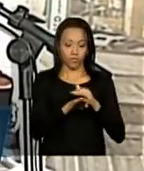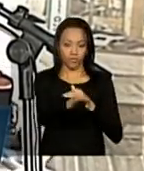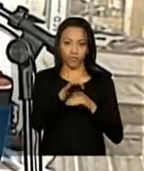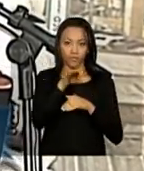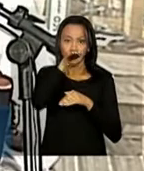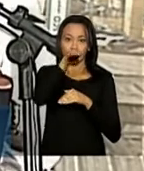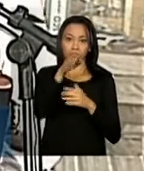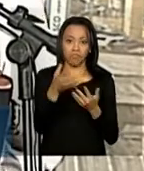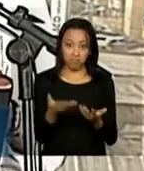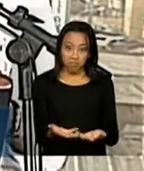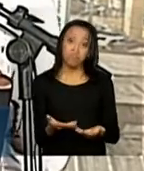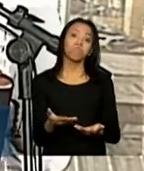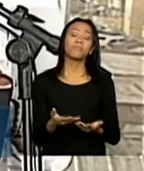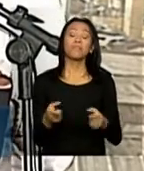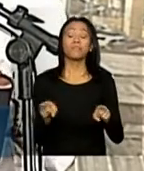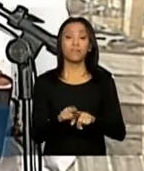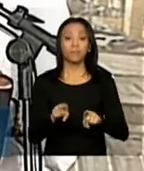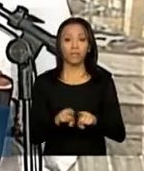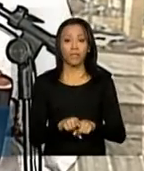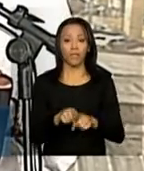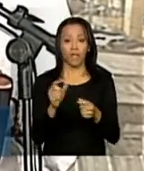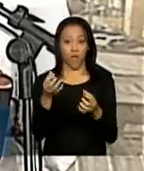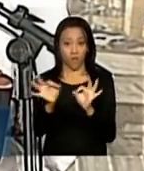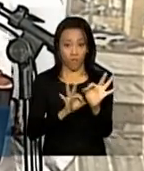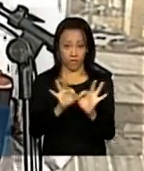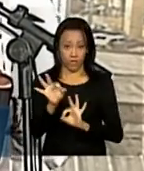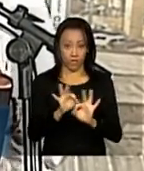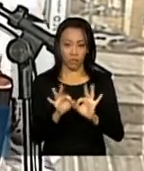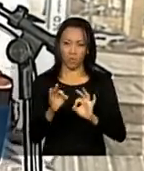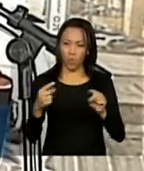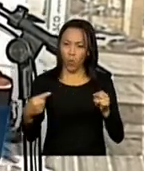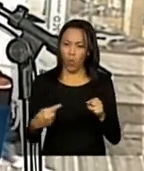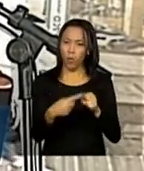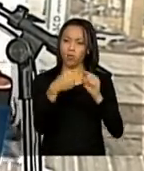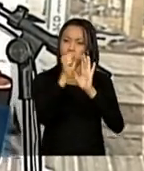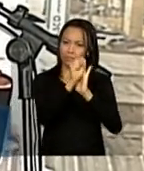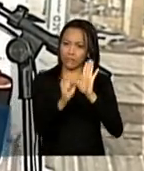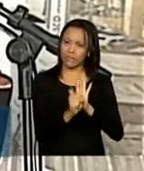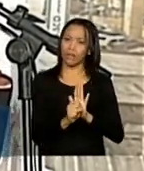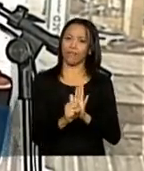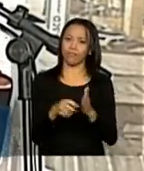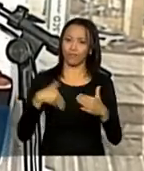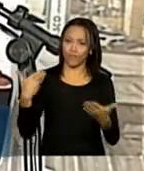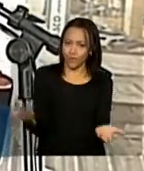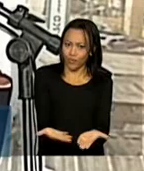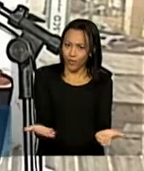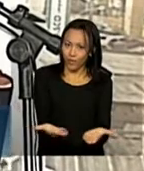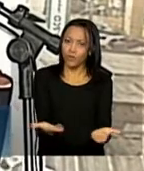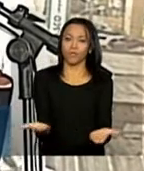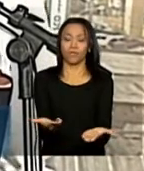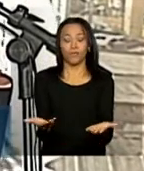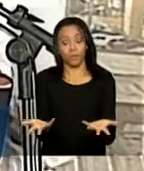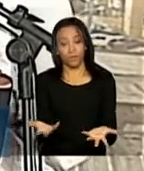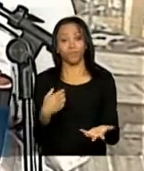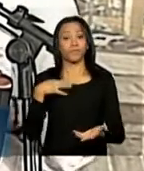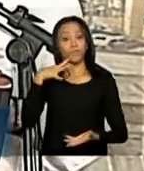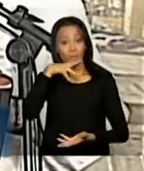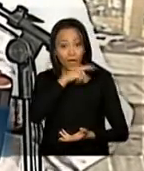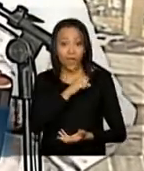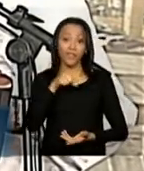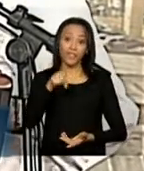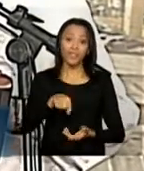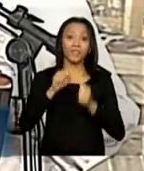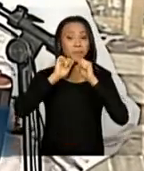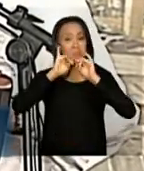muito mais à altura do século XXI e da cidade de Salvador. Então, eu acho que essa é uma bênção